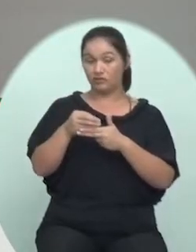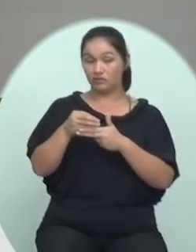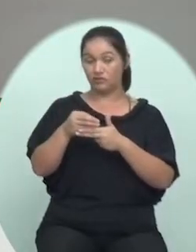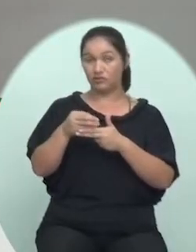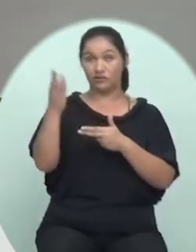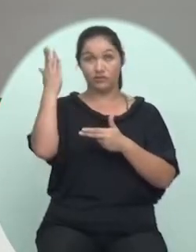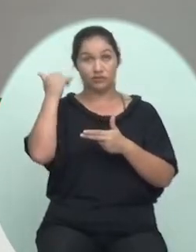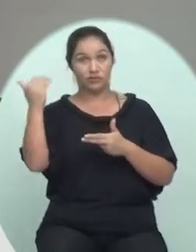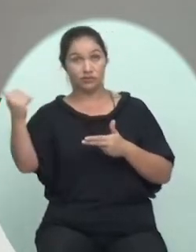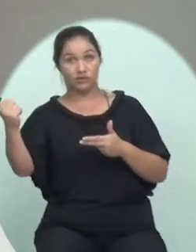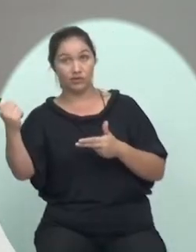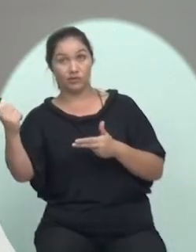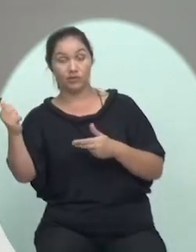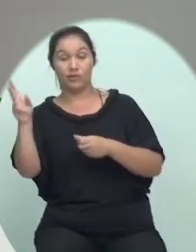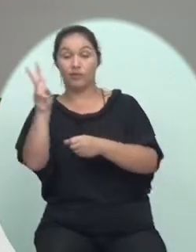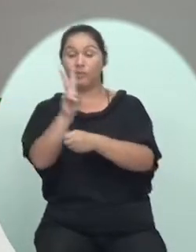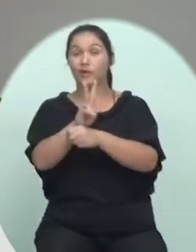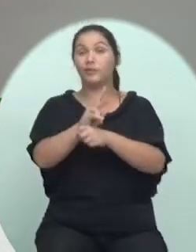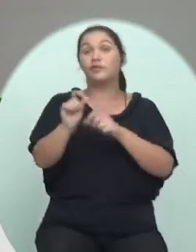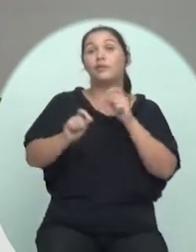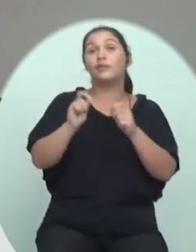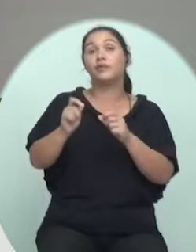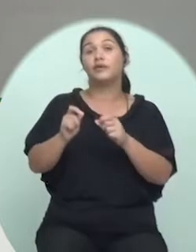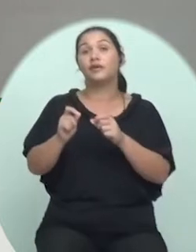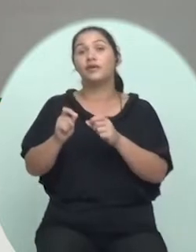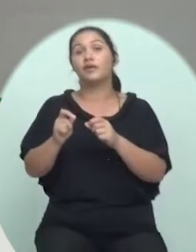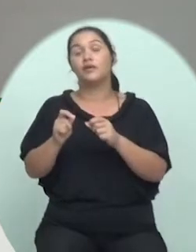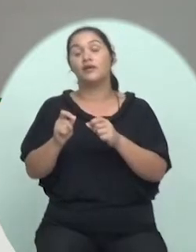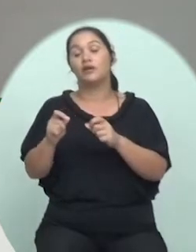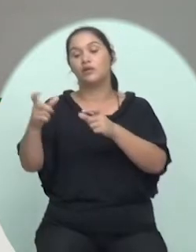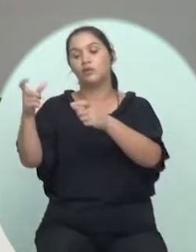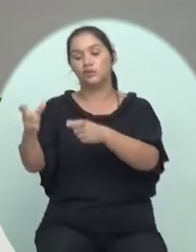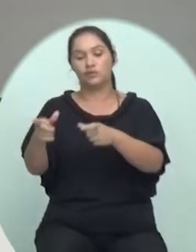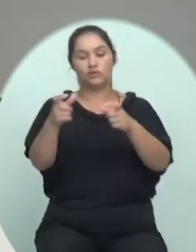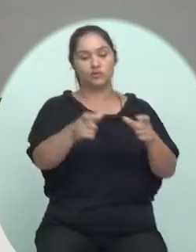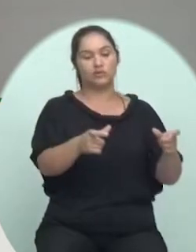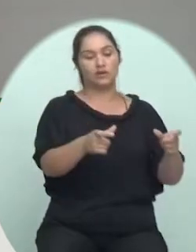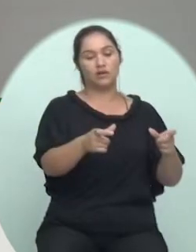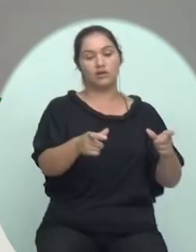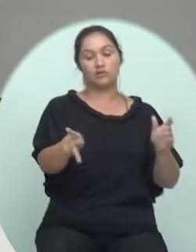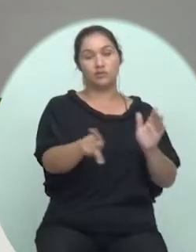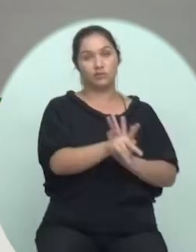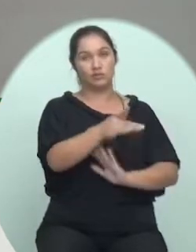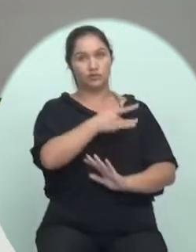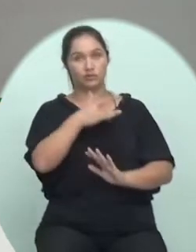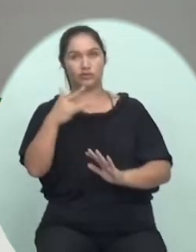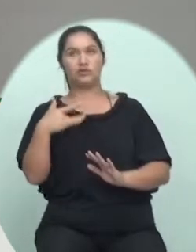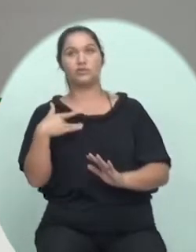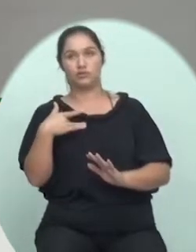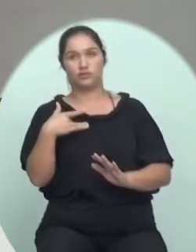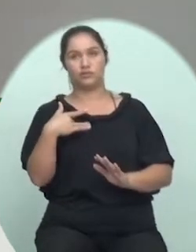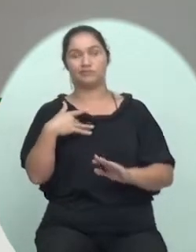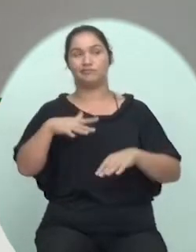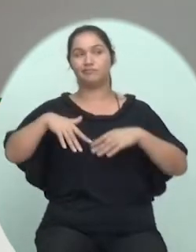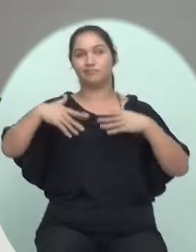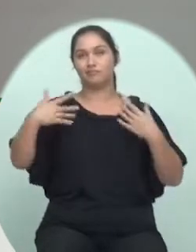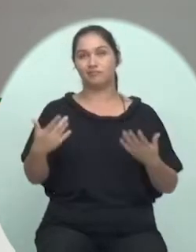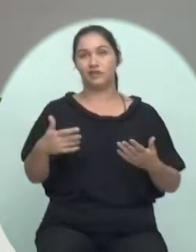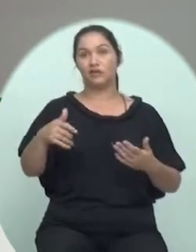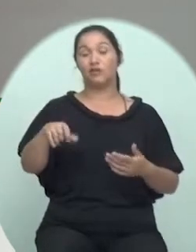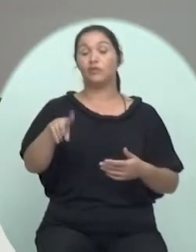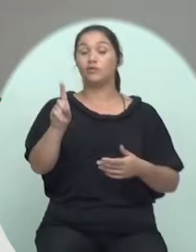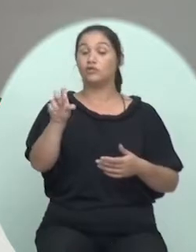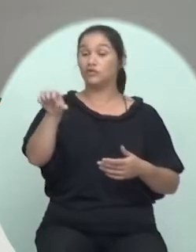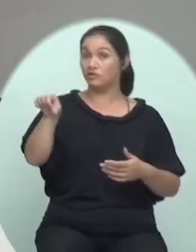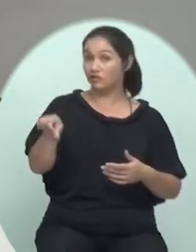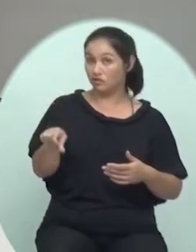as unidades básicas de saúde no que confere a disciplina de saúde coletiva e também interação comunitária. São 19 profissionais que também